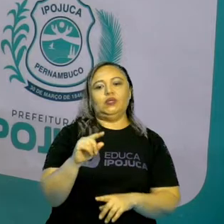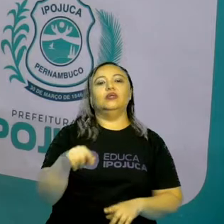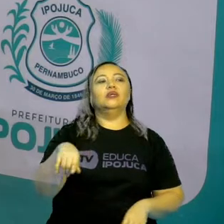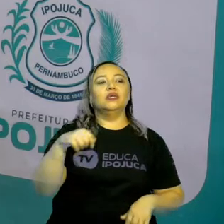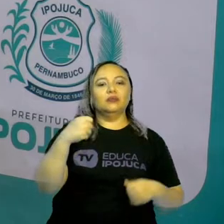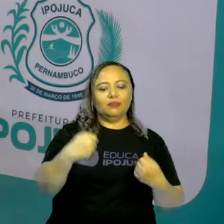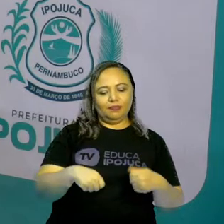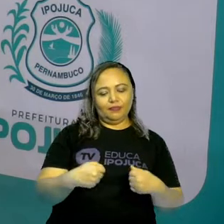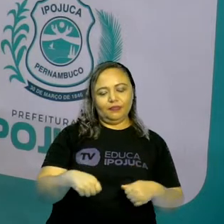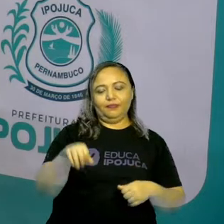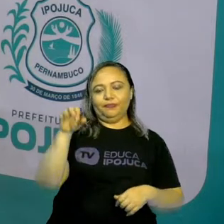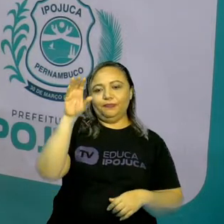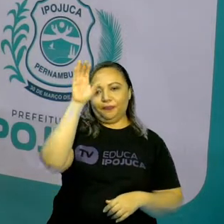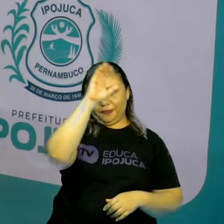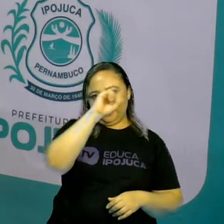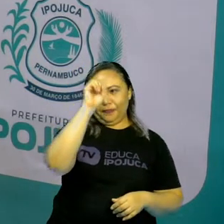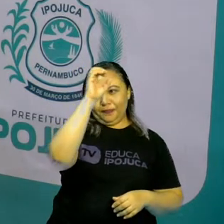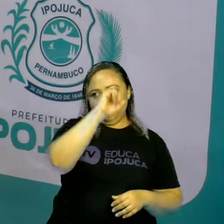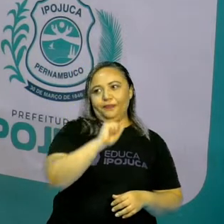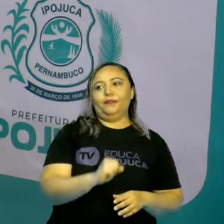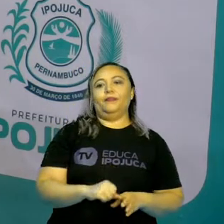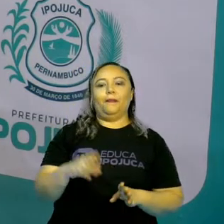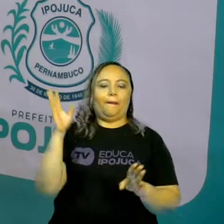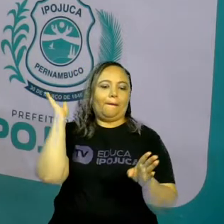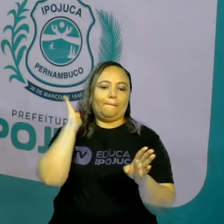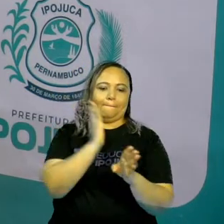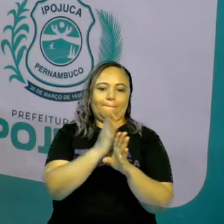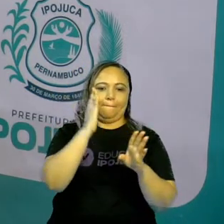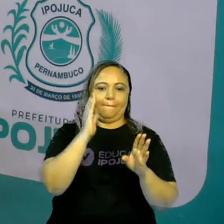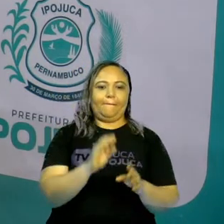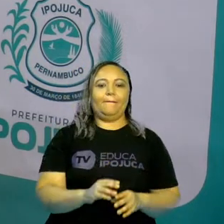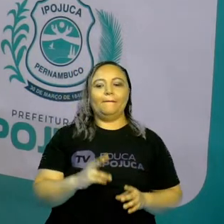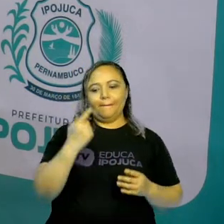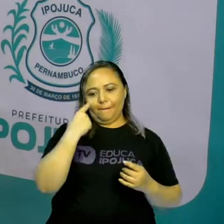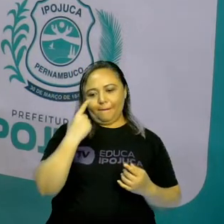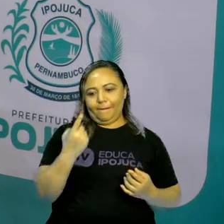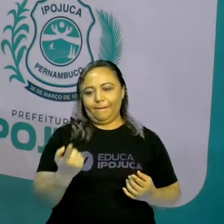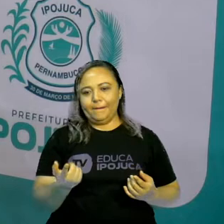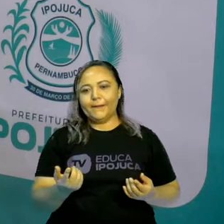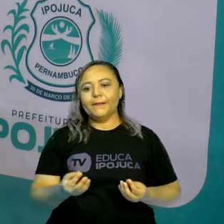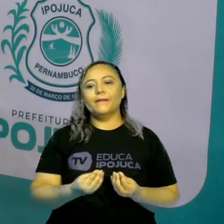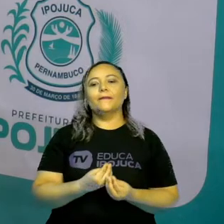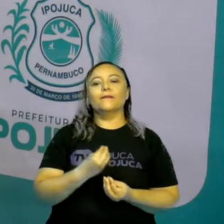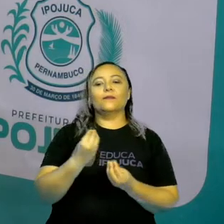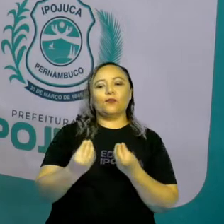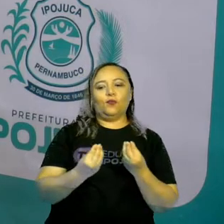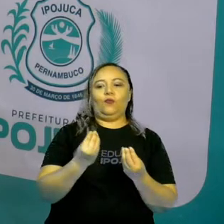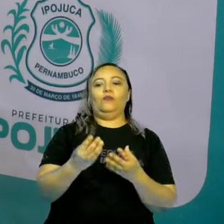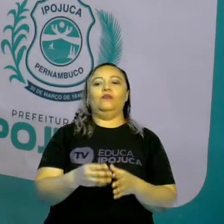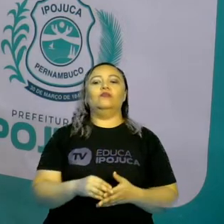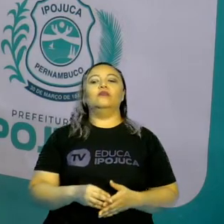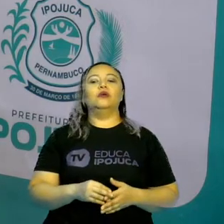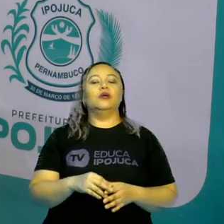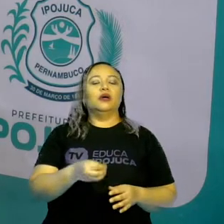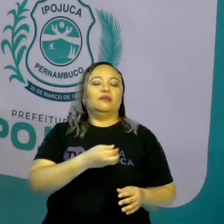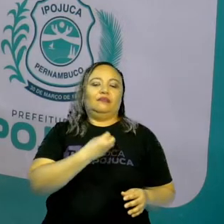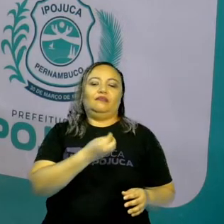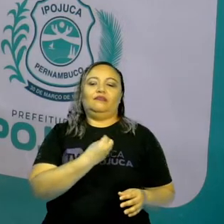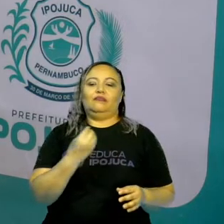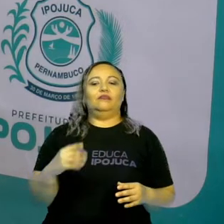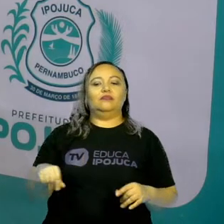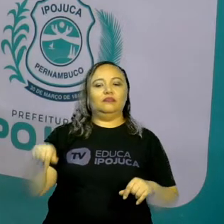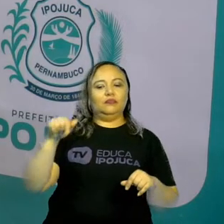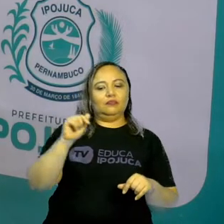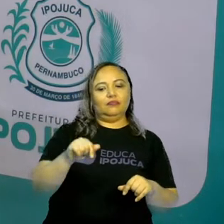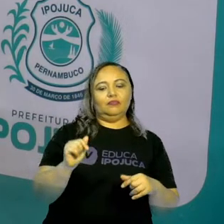gente descobrir e ver de perto, né, como é a dinâmica de vida da